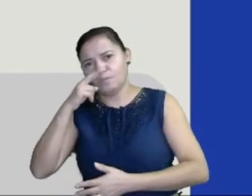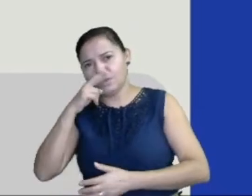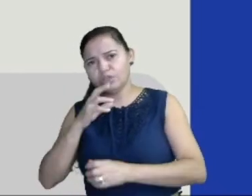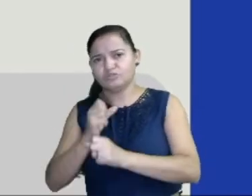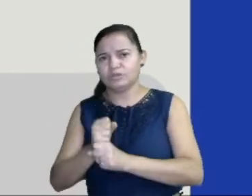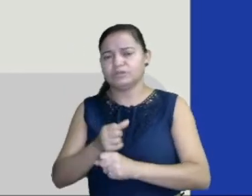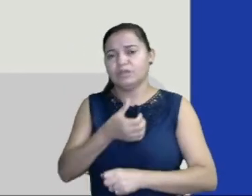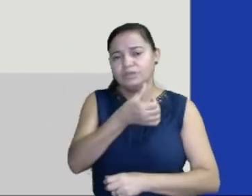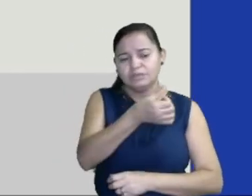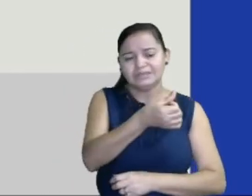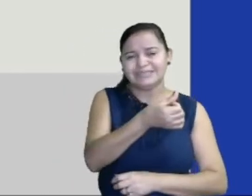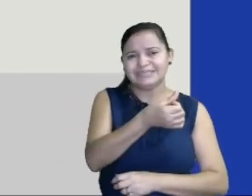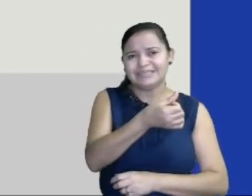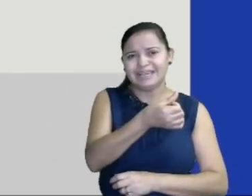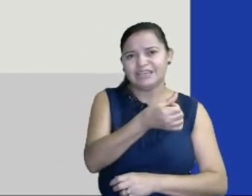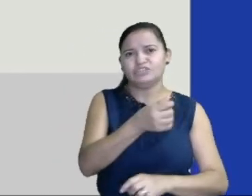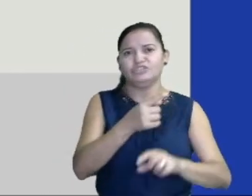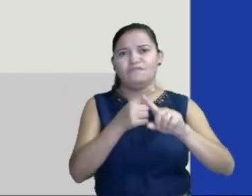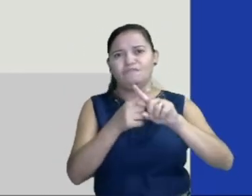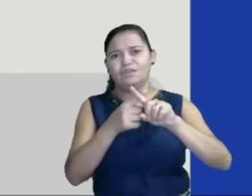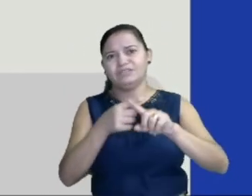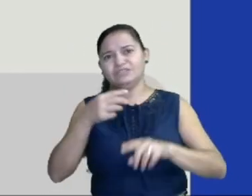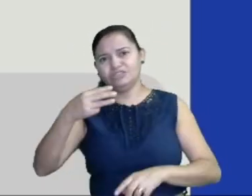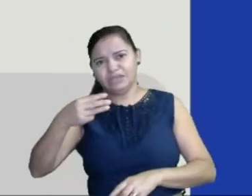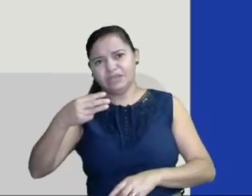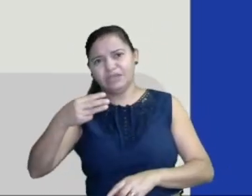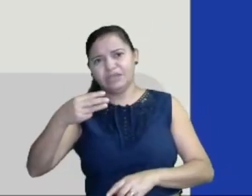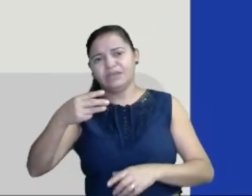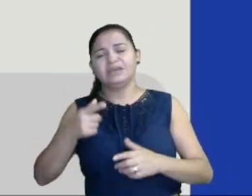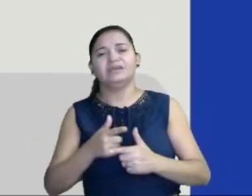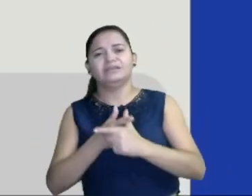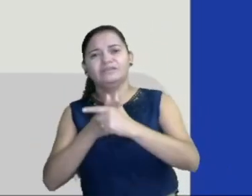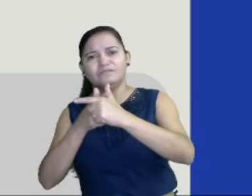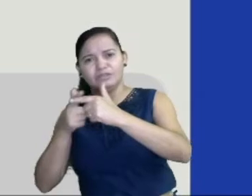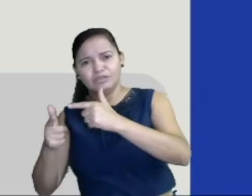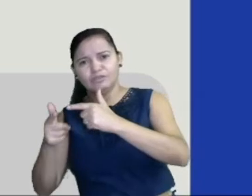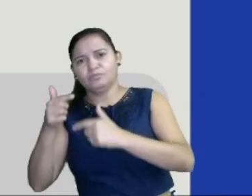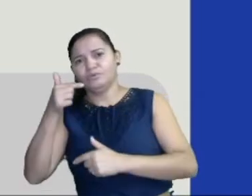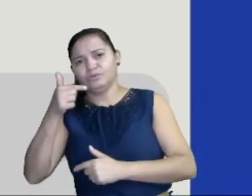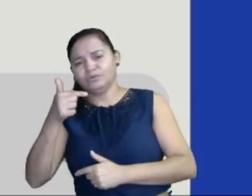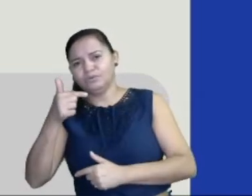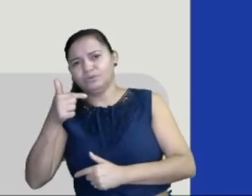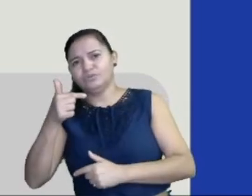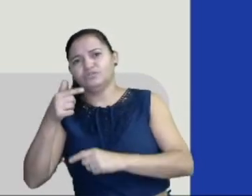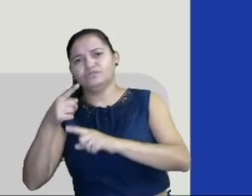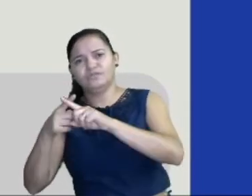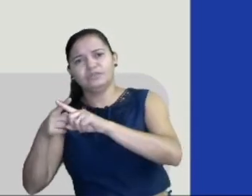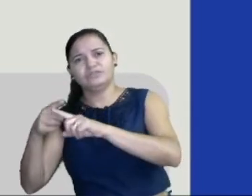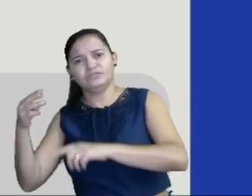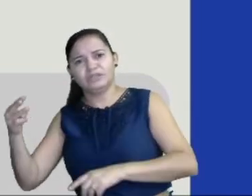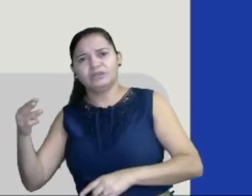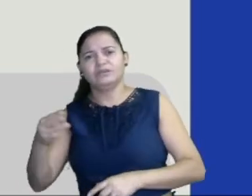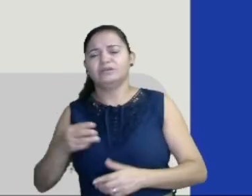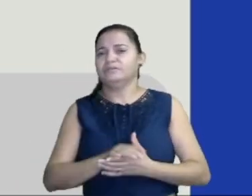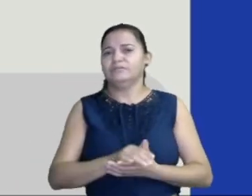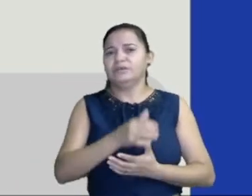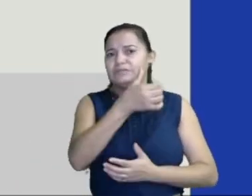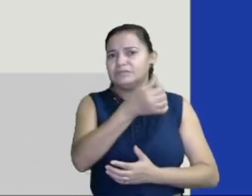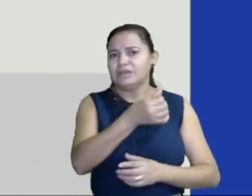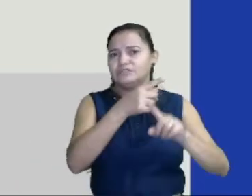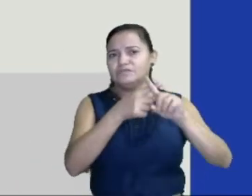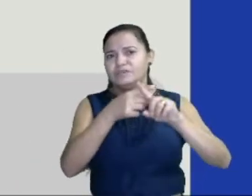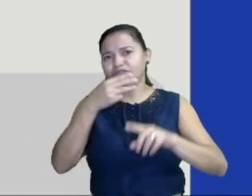então seis vezes 3 dividido por 2 x 3 vai ser igual seis vezes 3 18 /